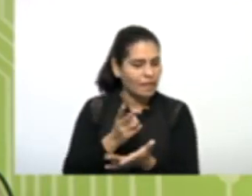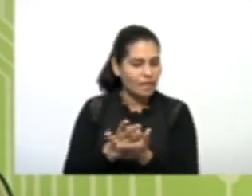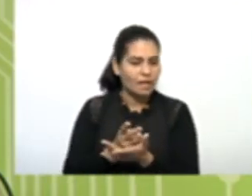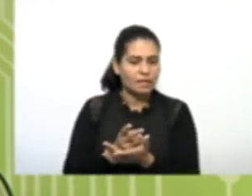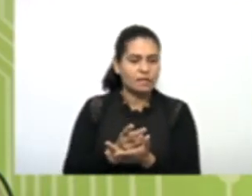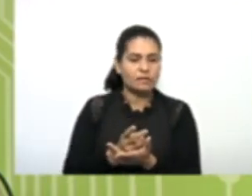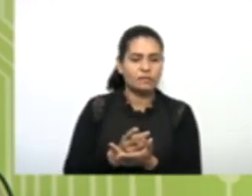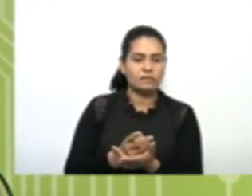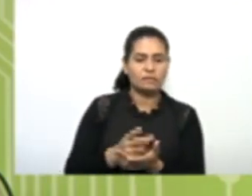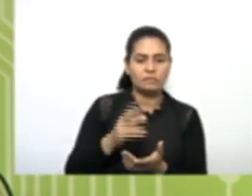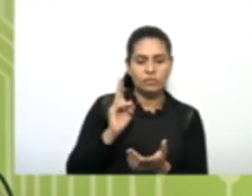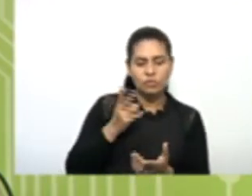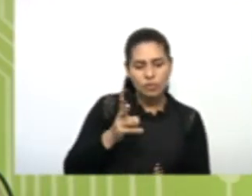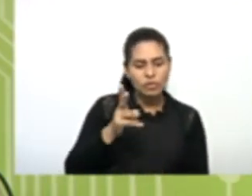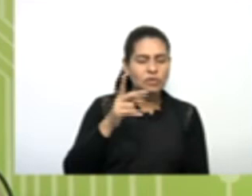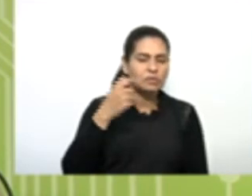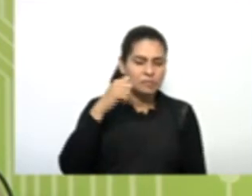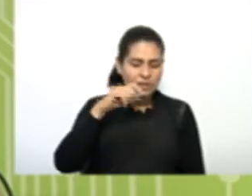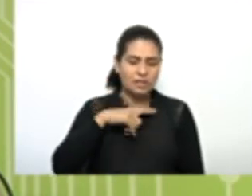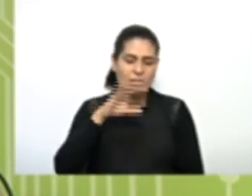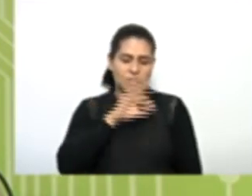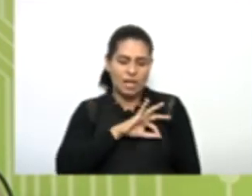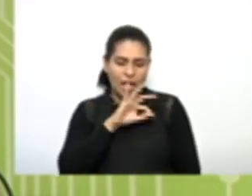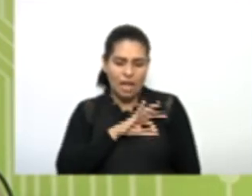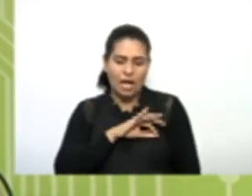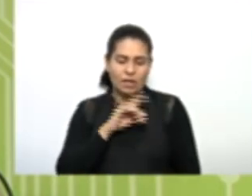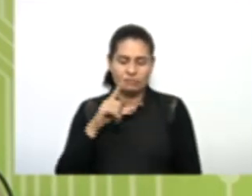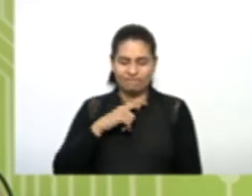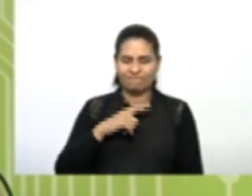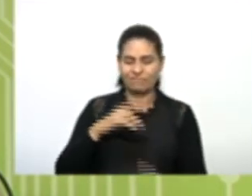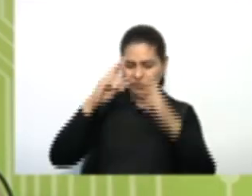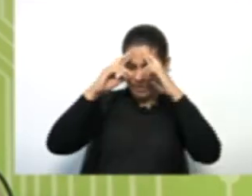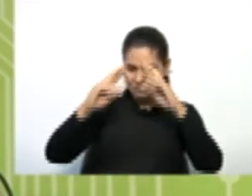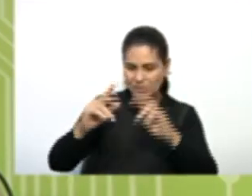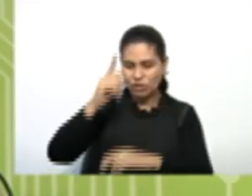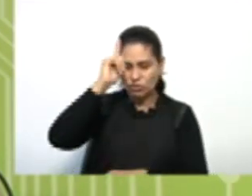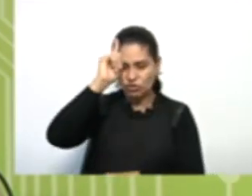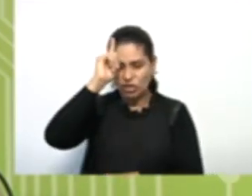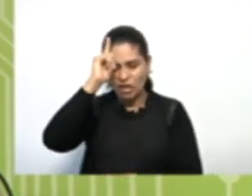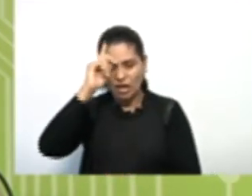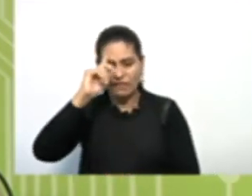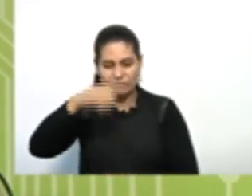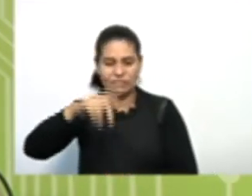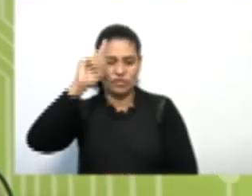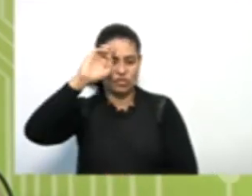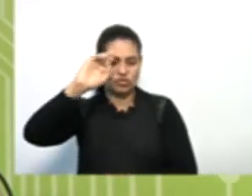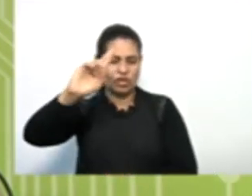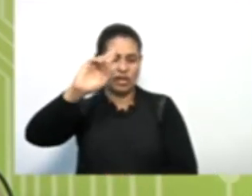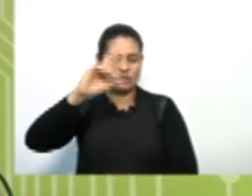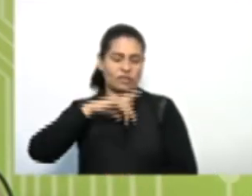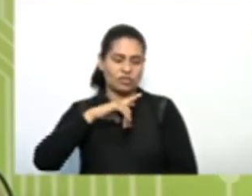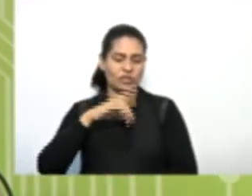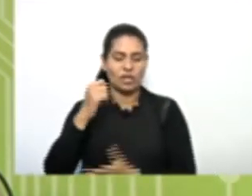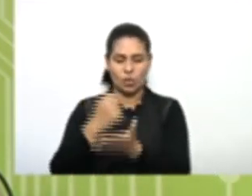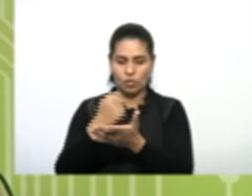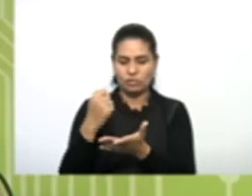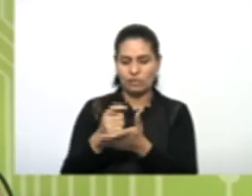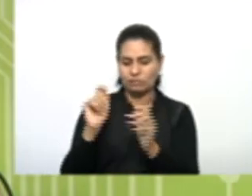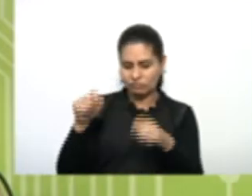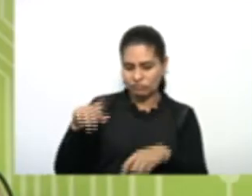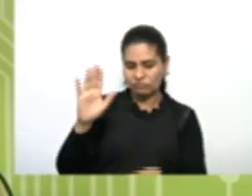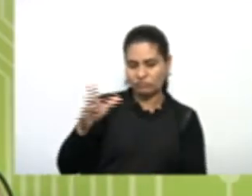Não eventualidade, ser uma coisa contínua, ter salário, ter essa subordinação. Existindo isso, a gente fala que já existe um contrato de